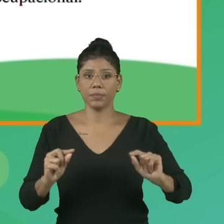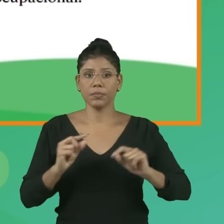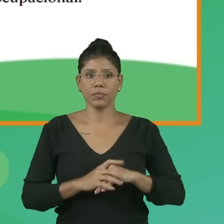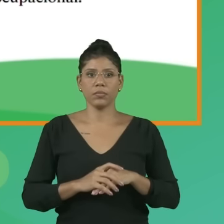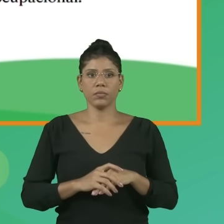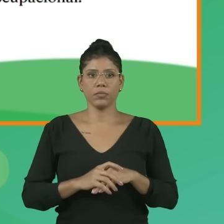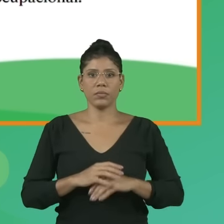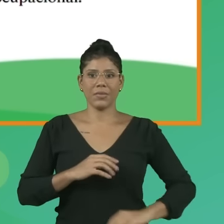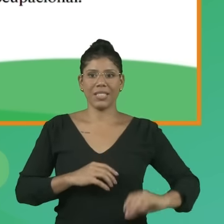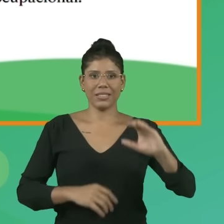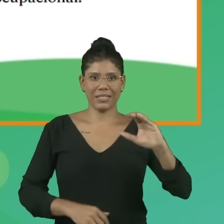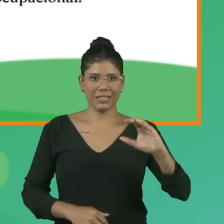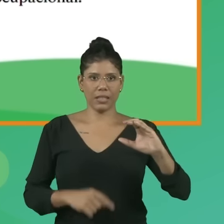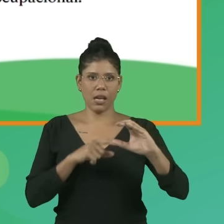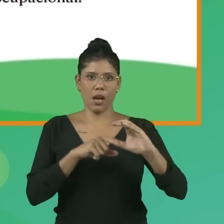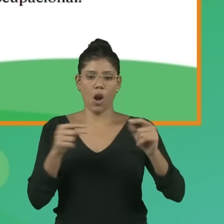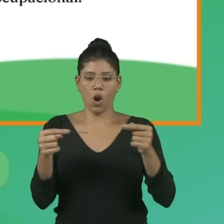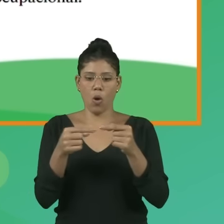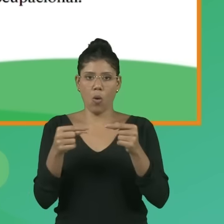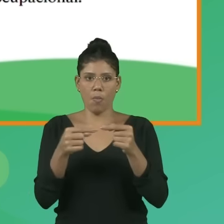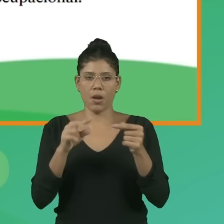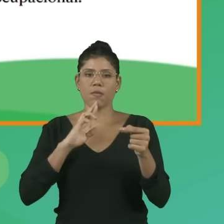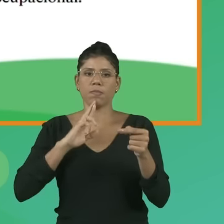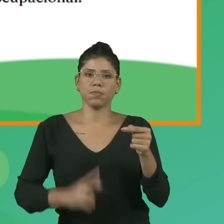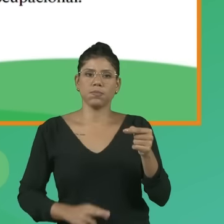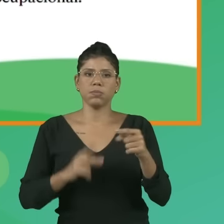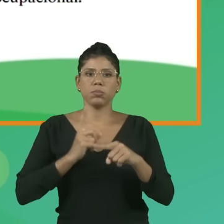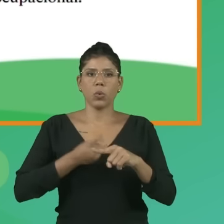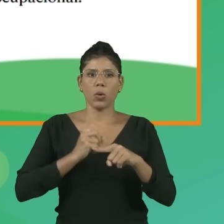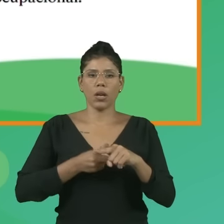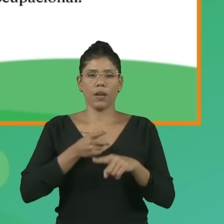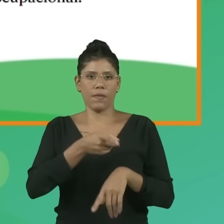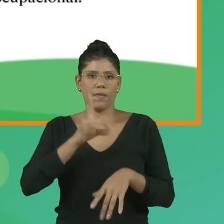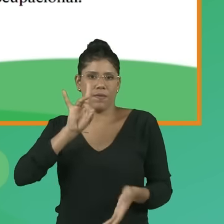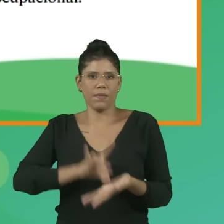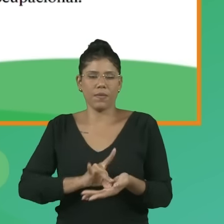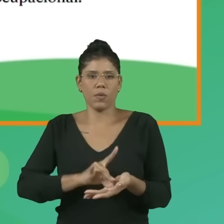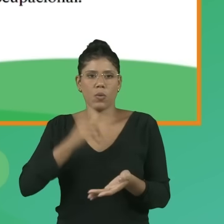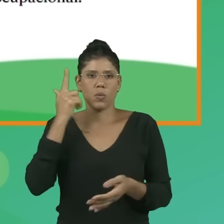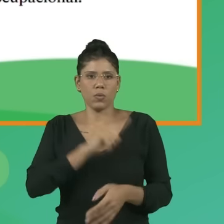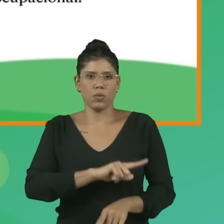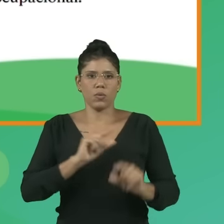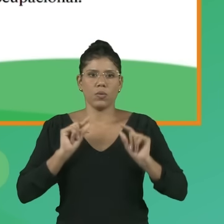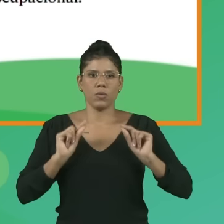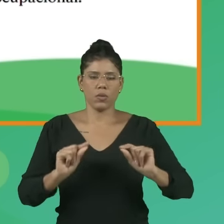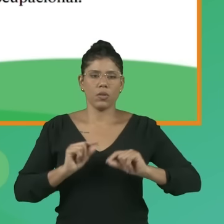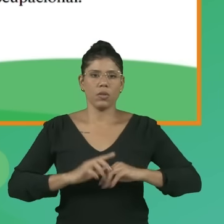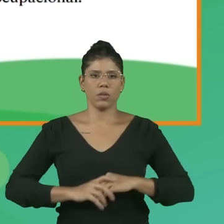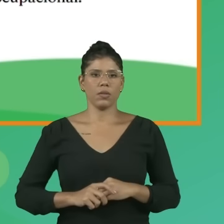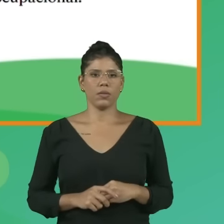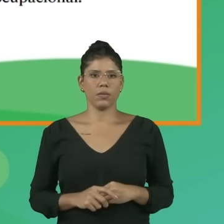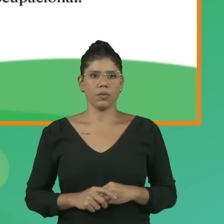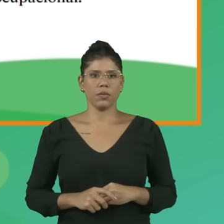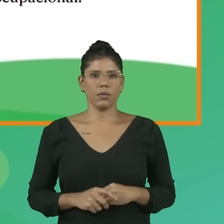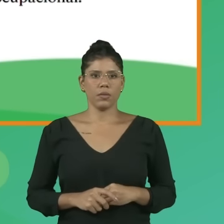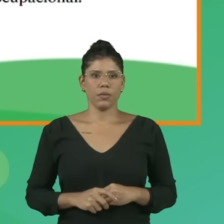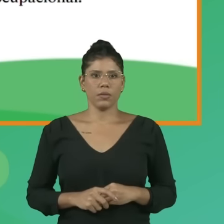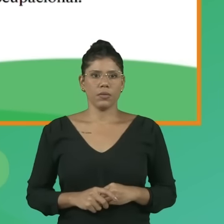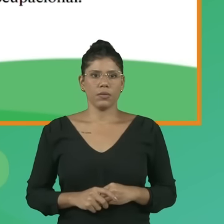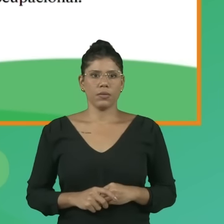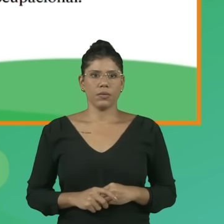C, ela se encaixa melhor porque ela confere para nós o que